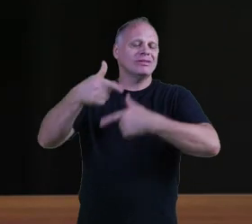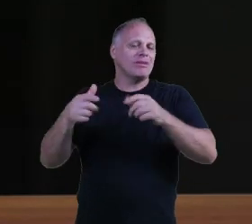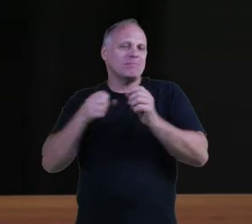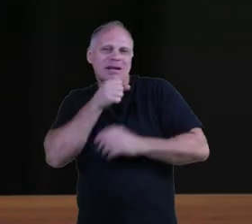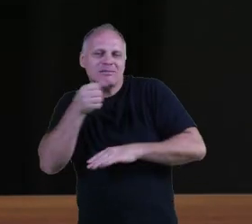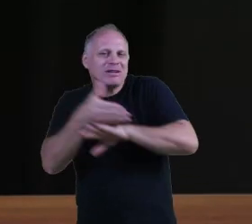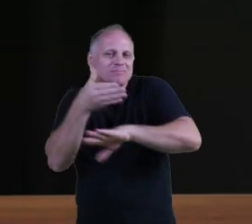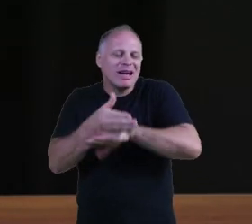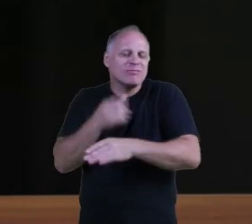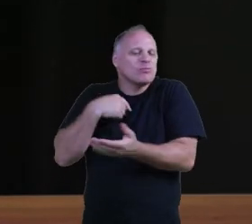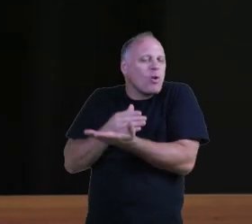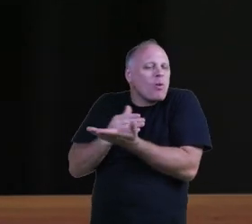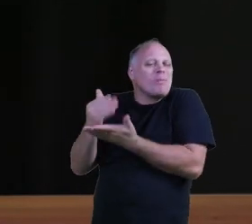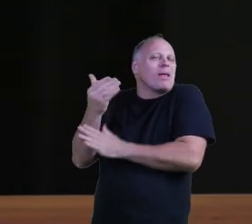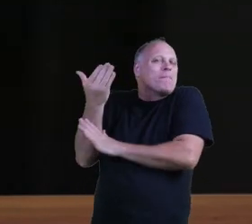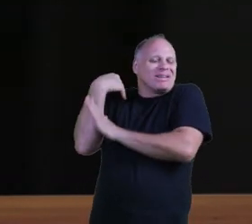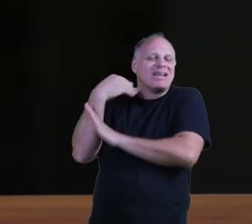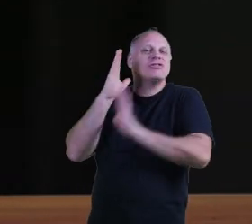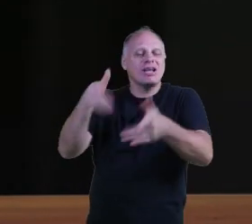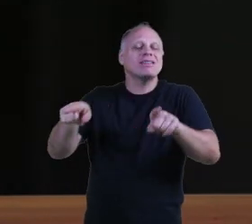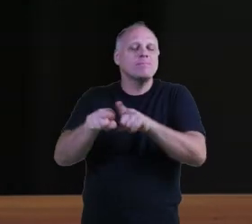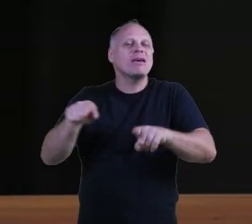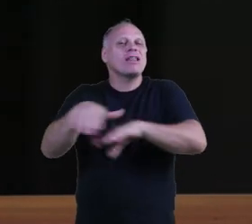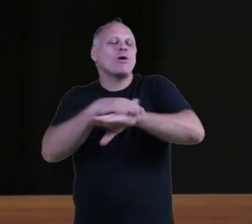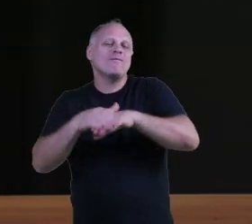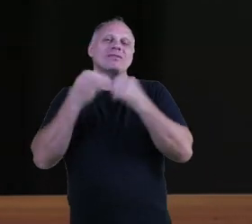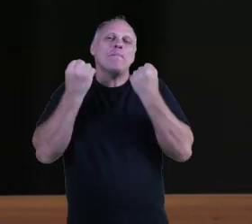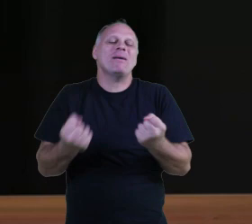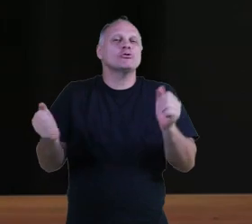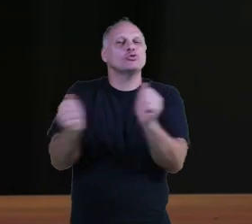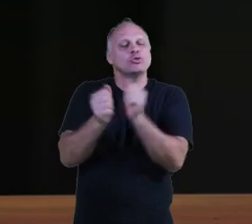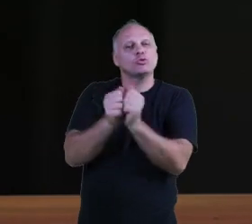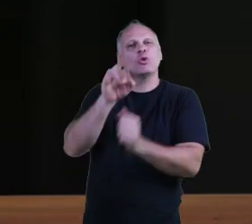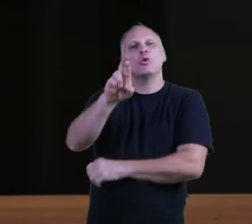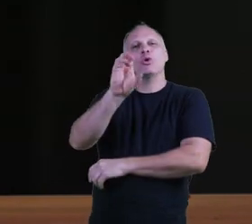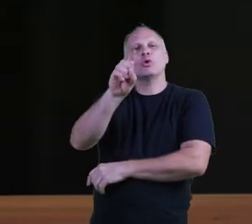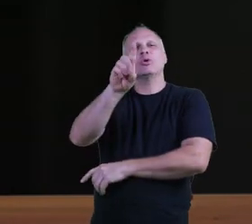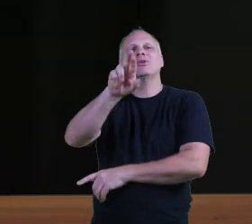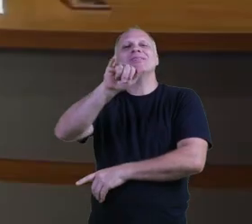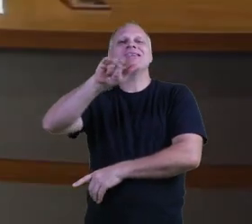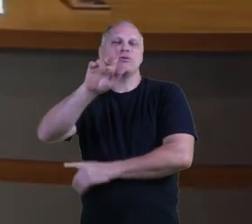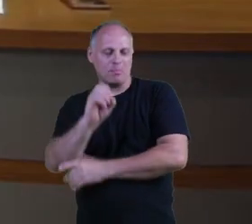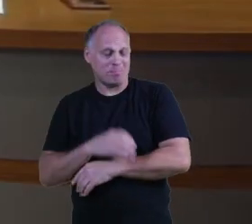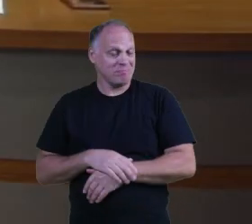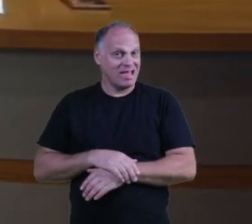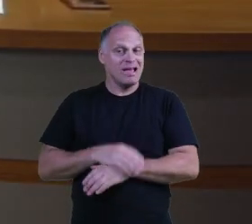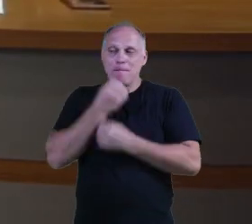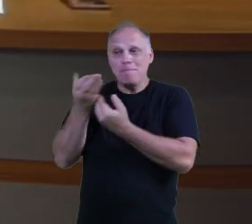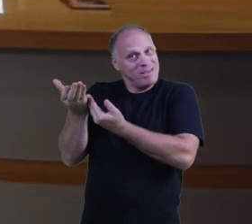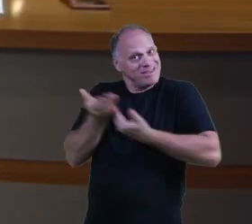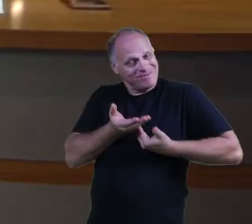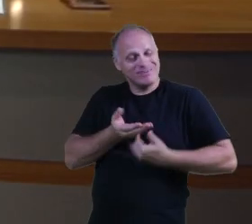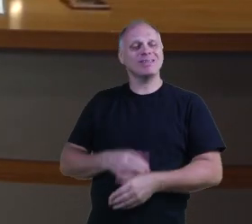estava começando ainda, né, Giovanni? E já esteve na Conversas de Peso com o nosso querido Rodrigo Steffens. Giovanni,